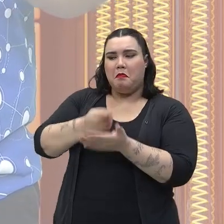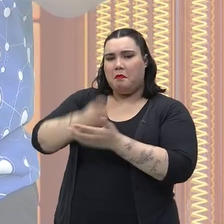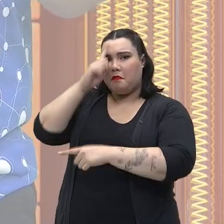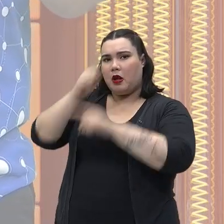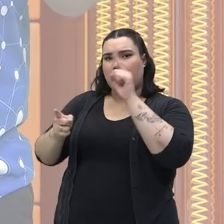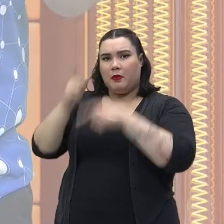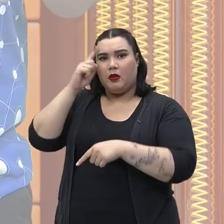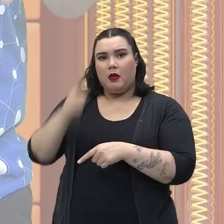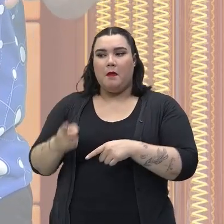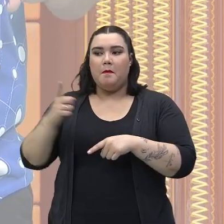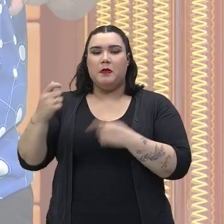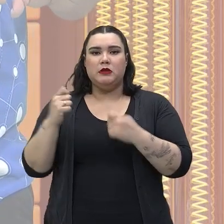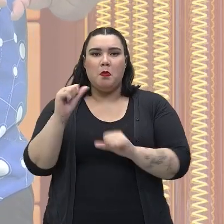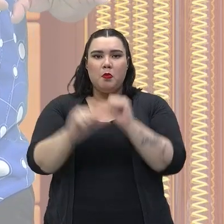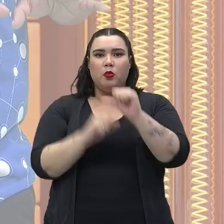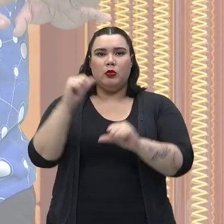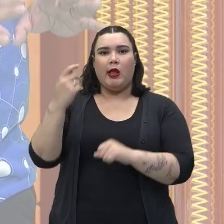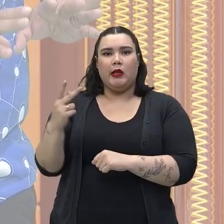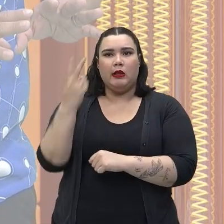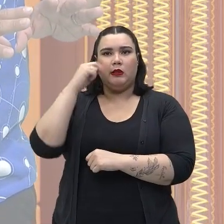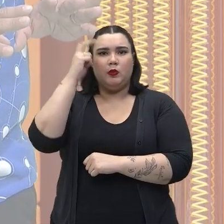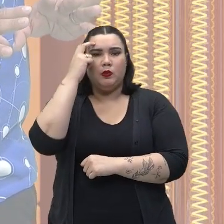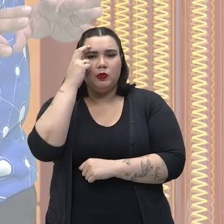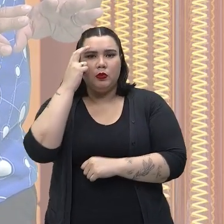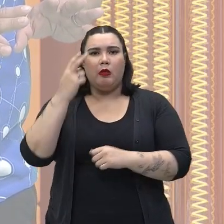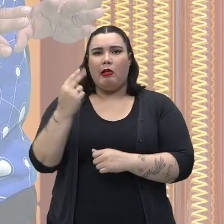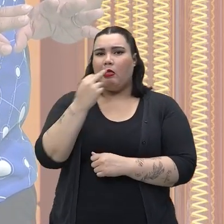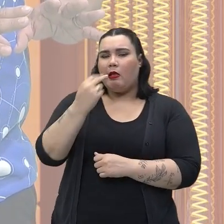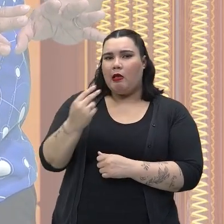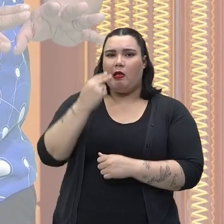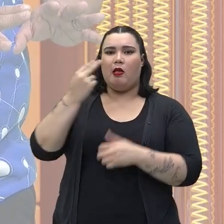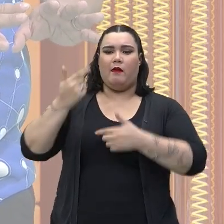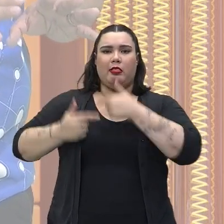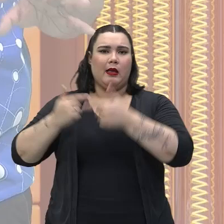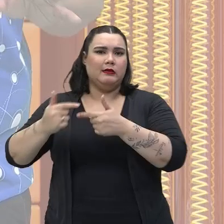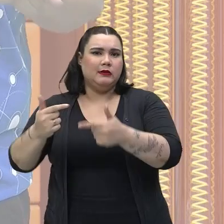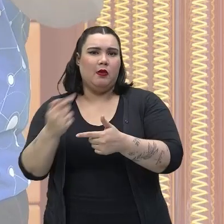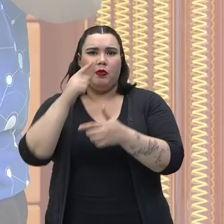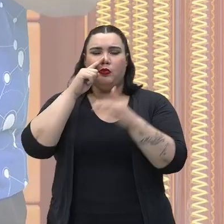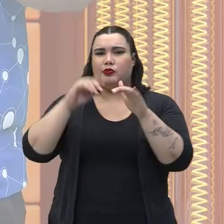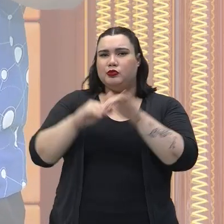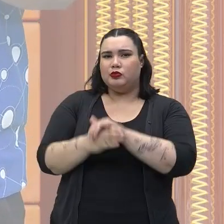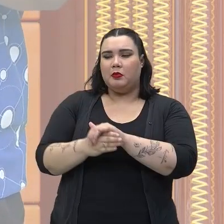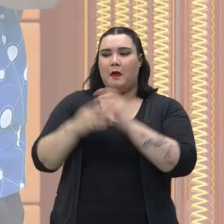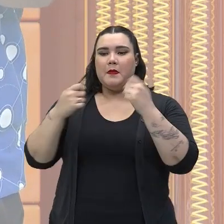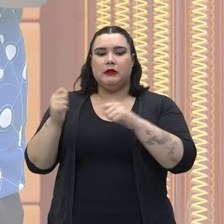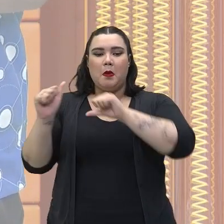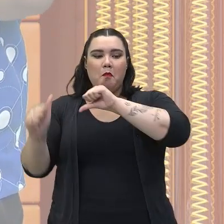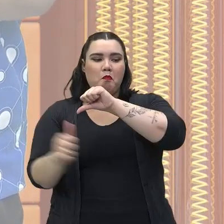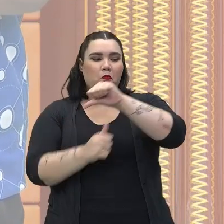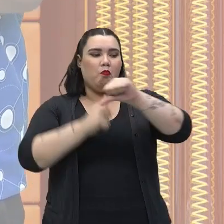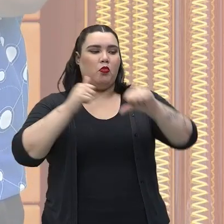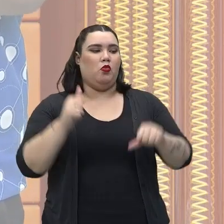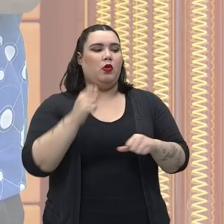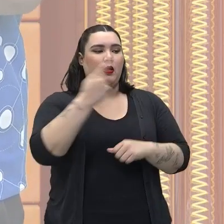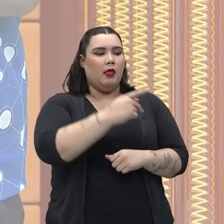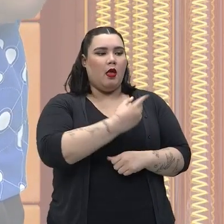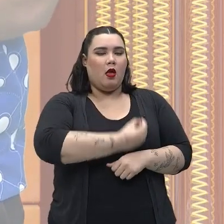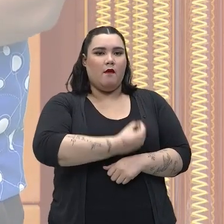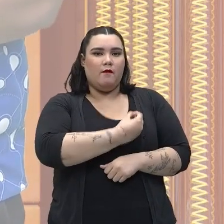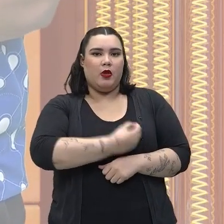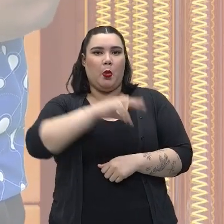abandone seus costumes, tradições, língua e tudo mais que seja necessário para que ele adote agora o modo de vida